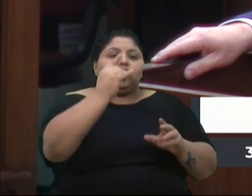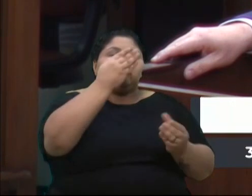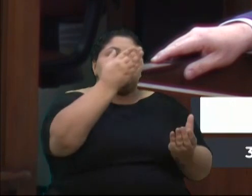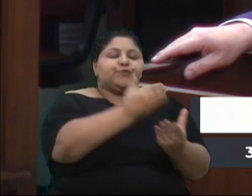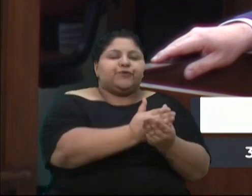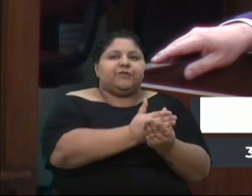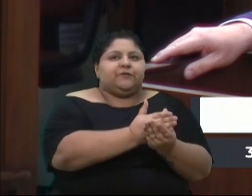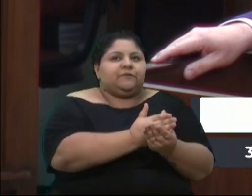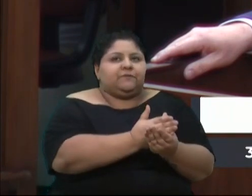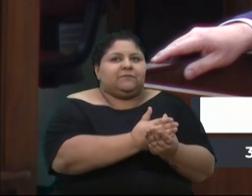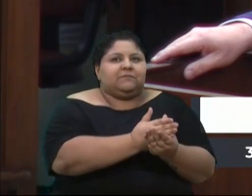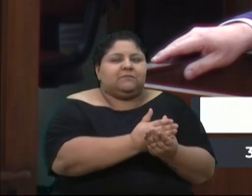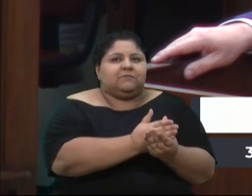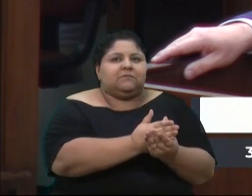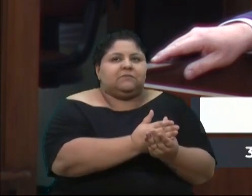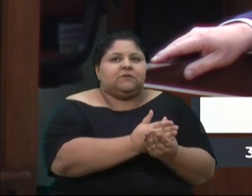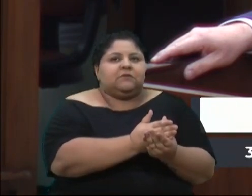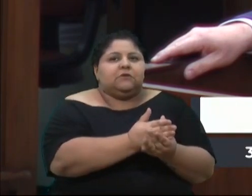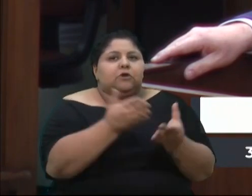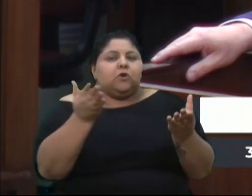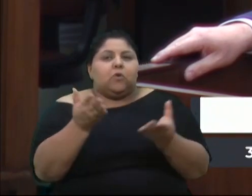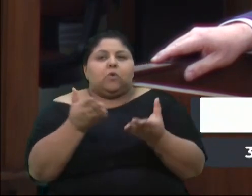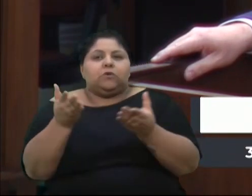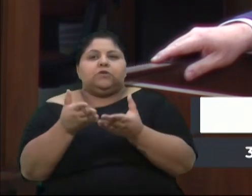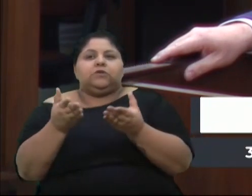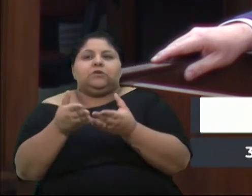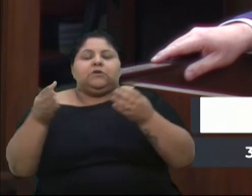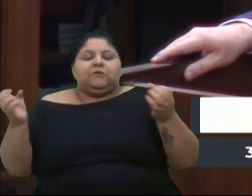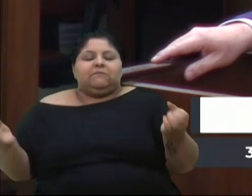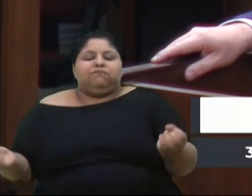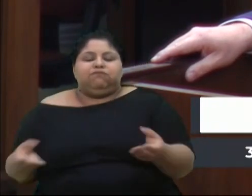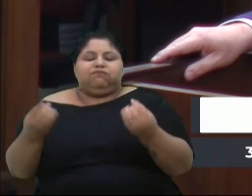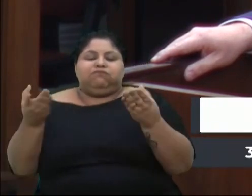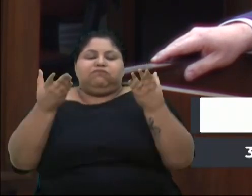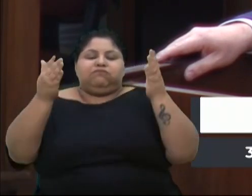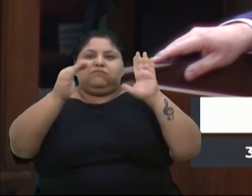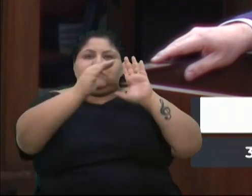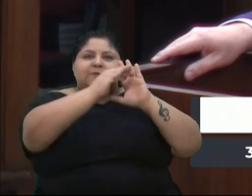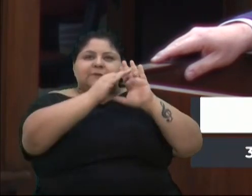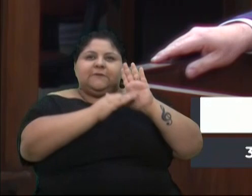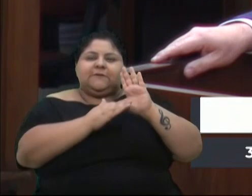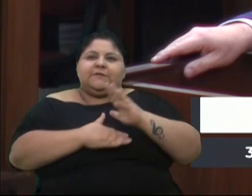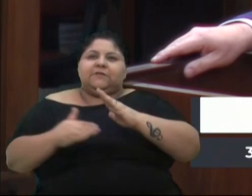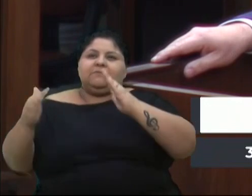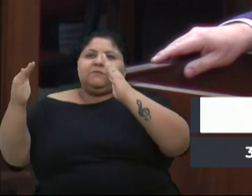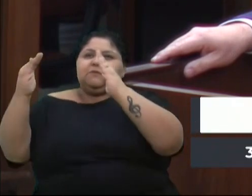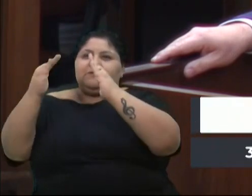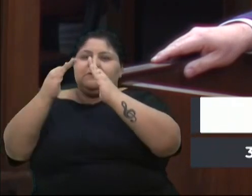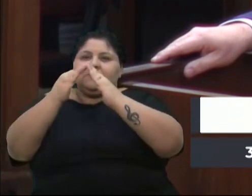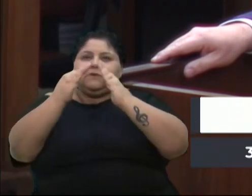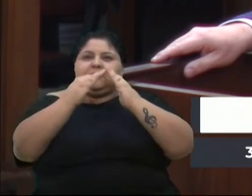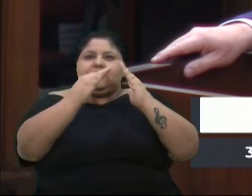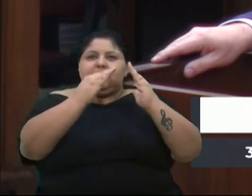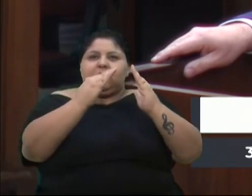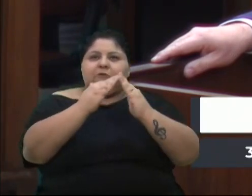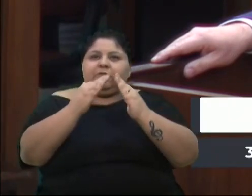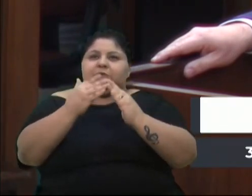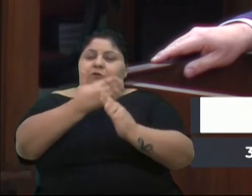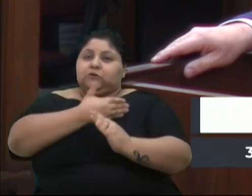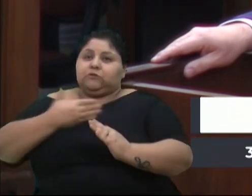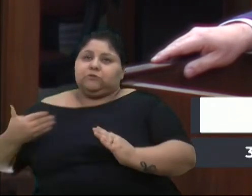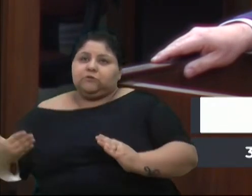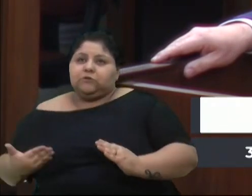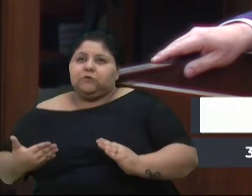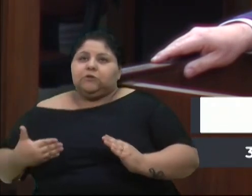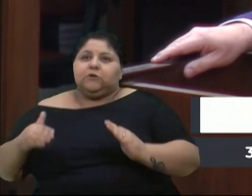processos e hoje celebraremos um termo de cessão de imóveis públicos para a Escola de Samba Pérola Negra, lá do